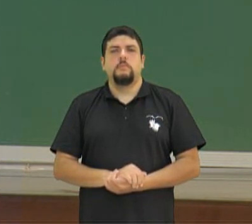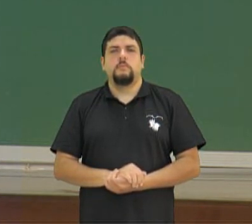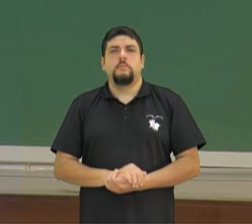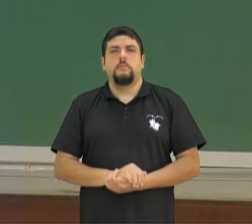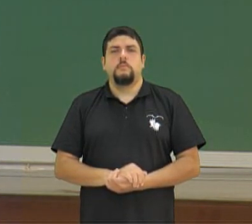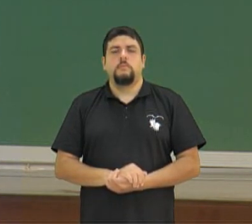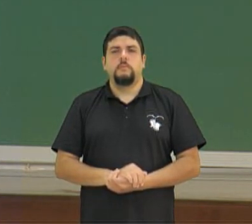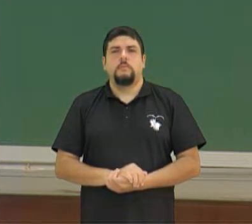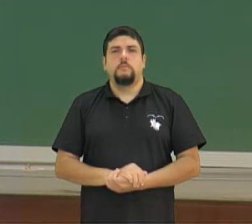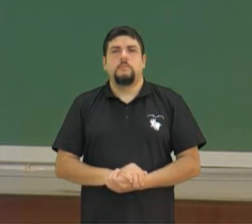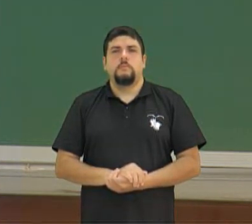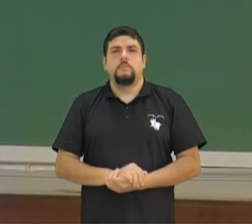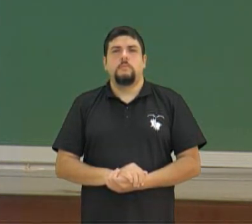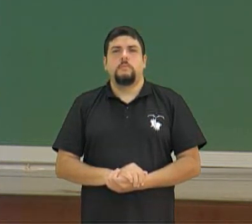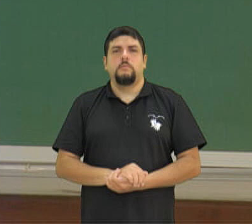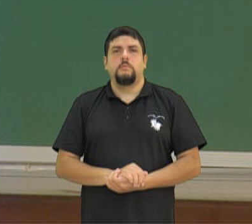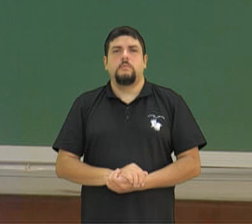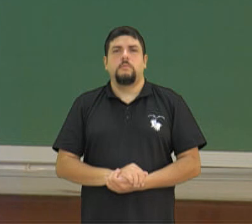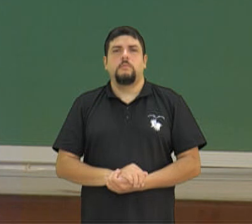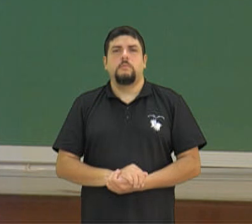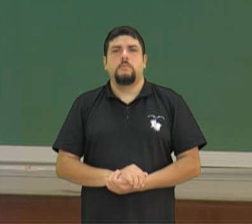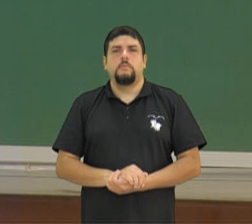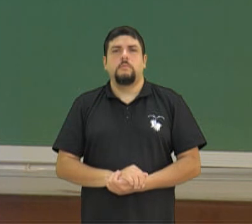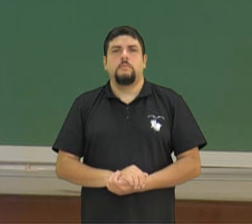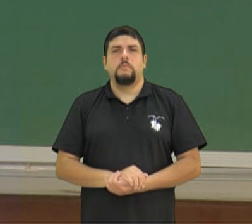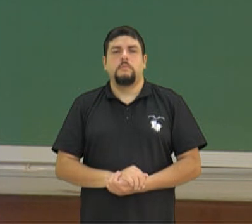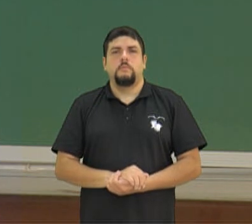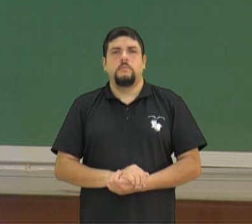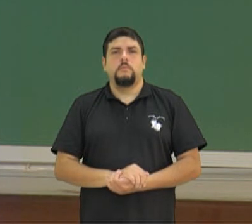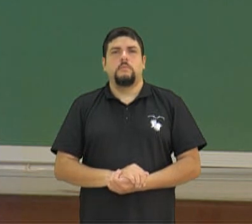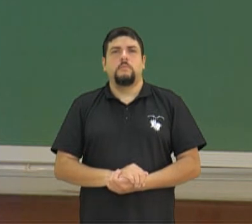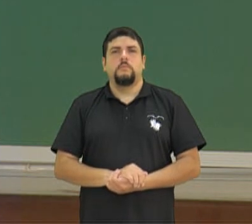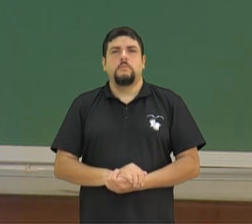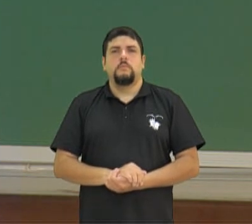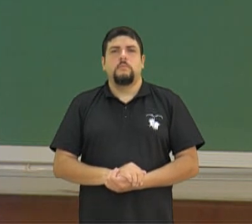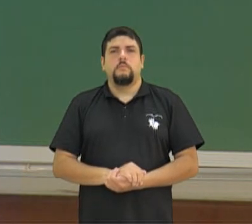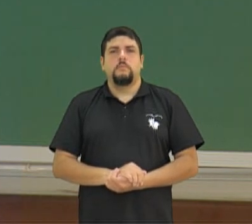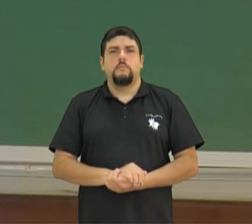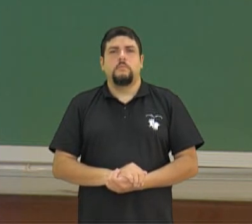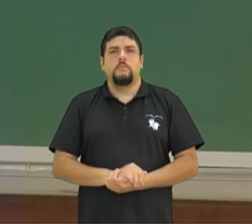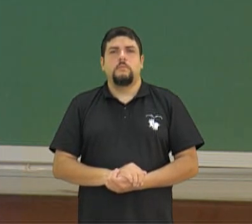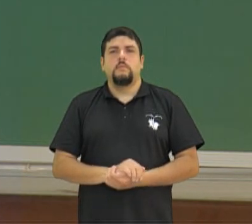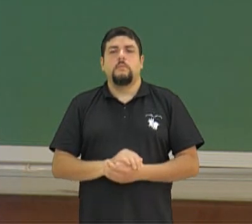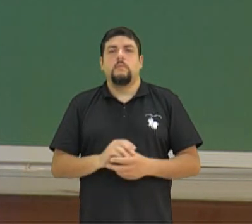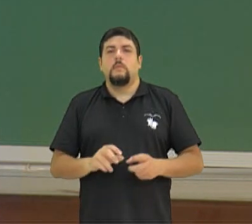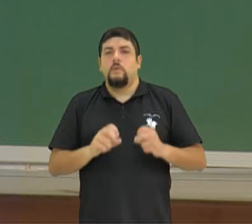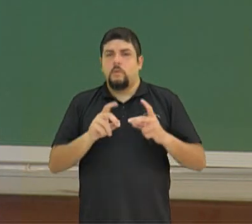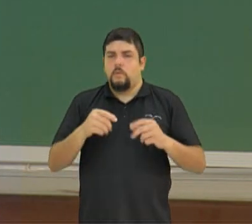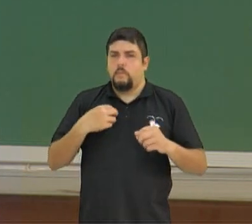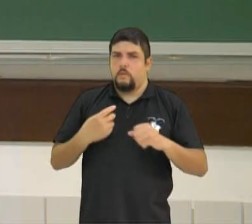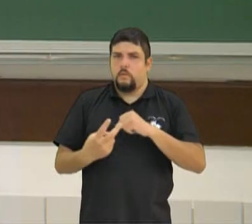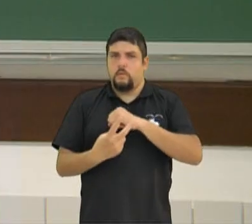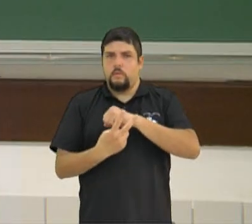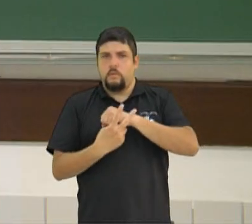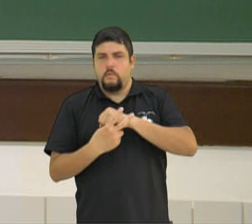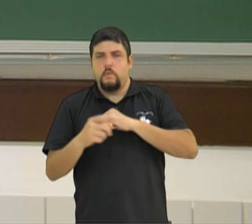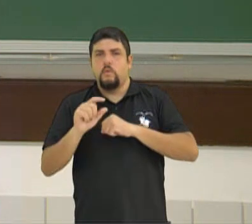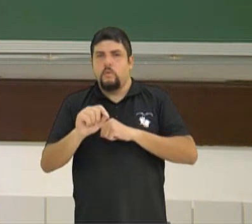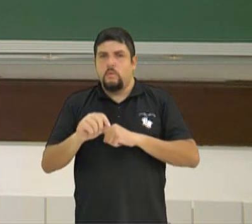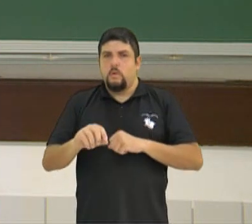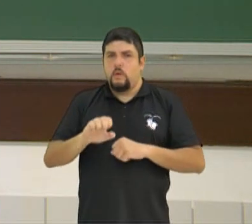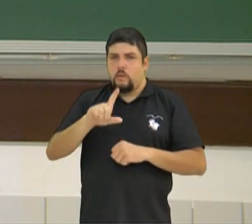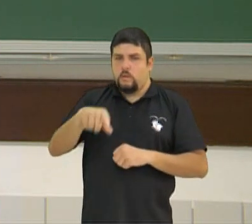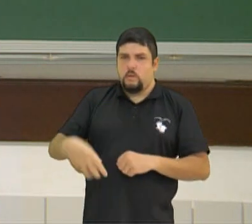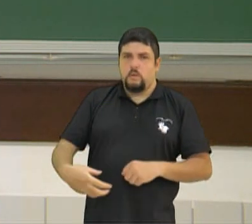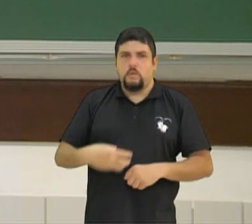verbos respirar, exhalar, apoyar, bien, que estão aí indicando las acciones del